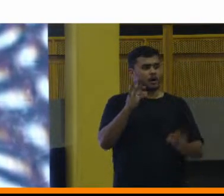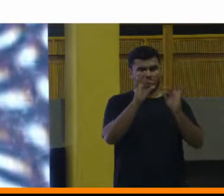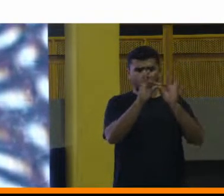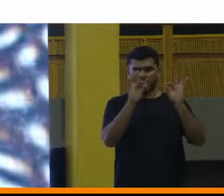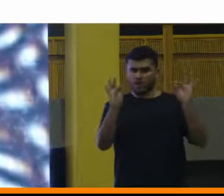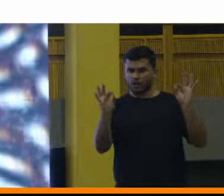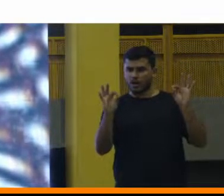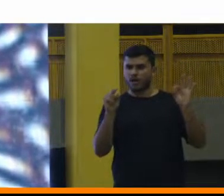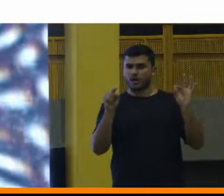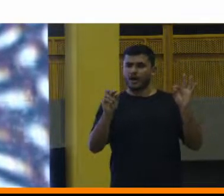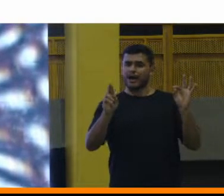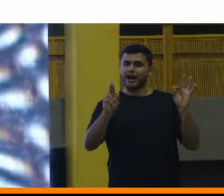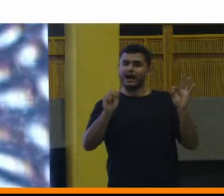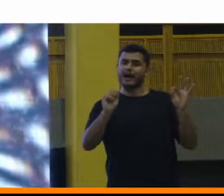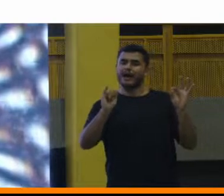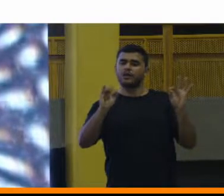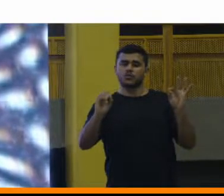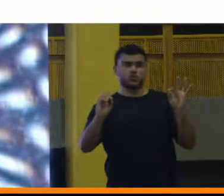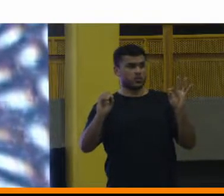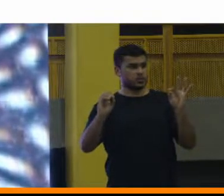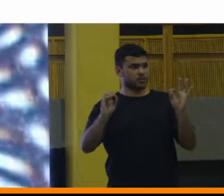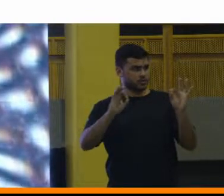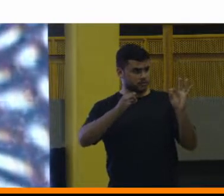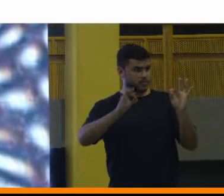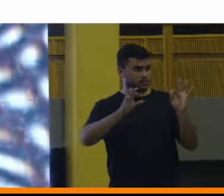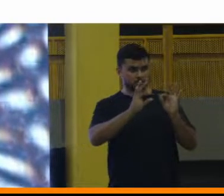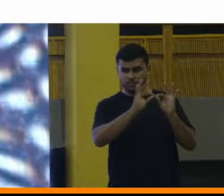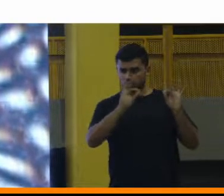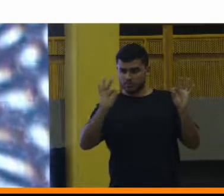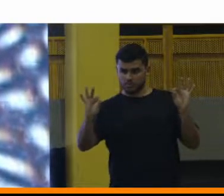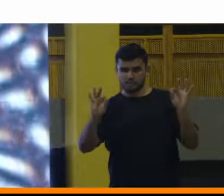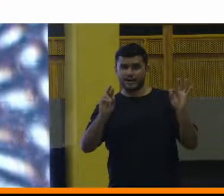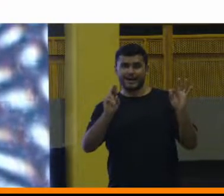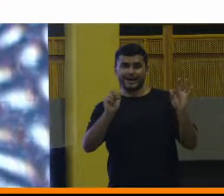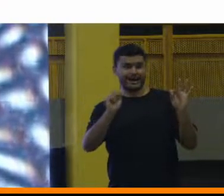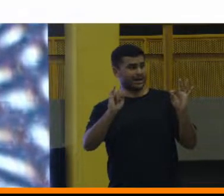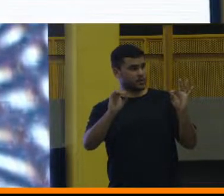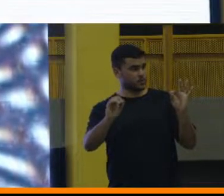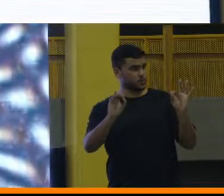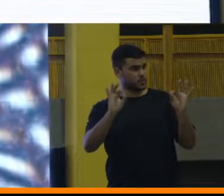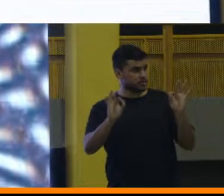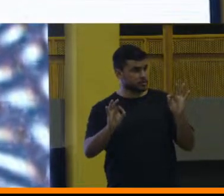para o centro significa apontar na direção do raio.